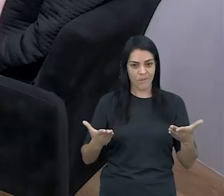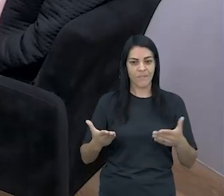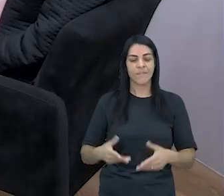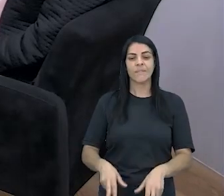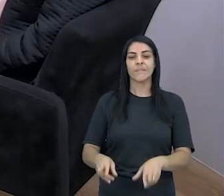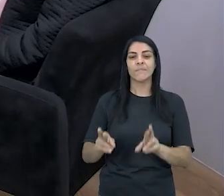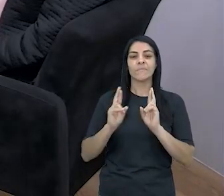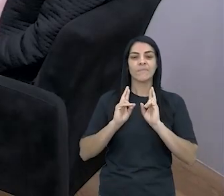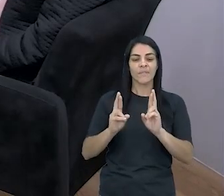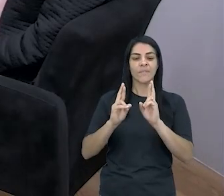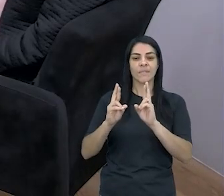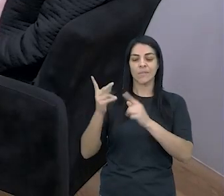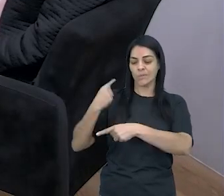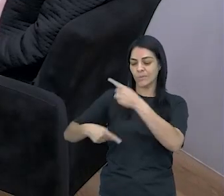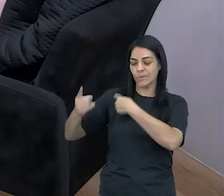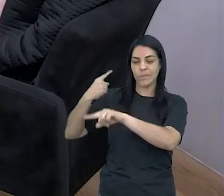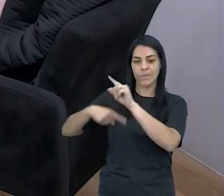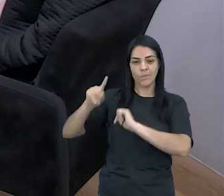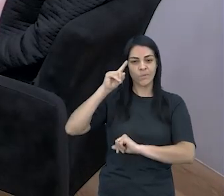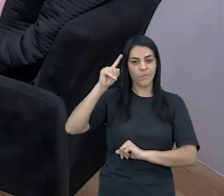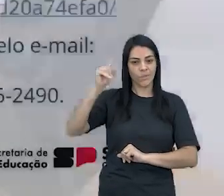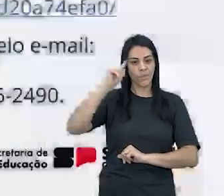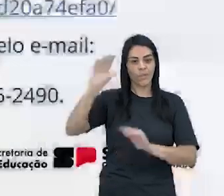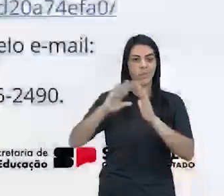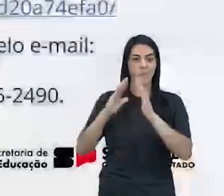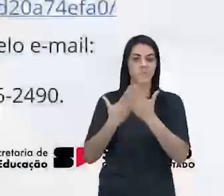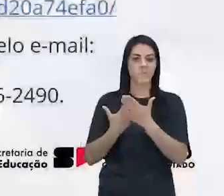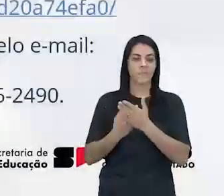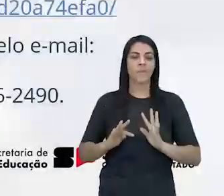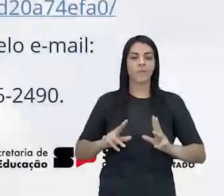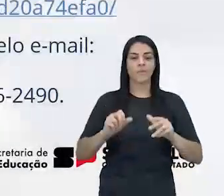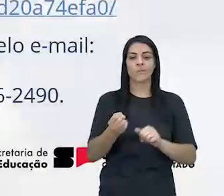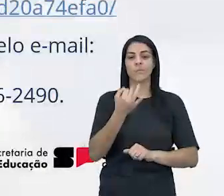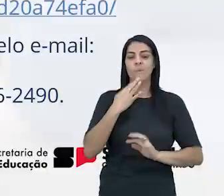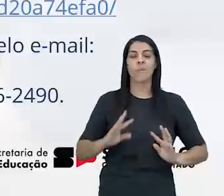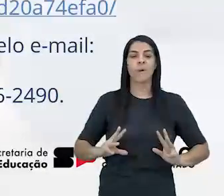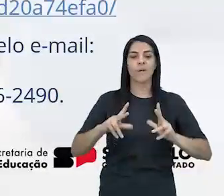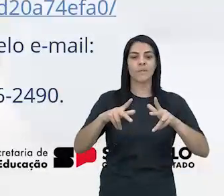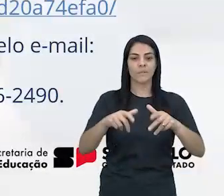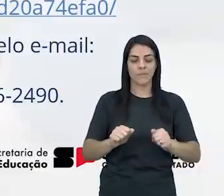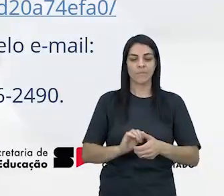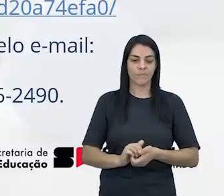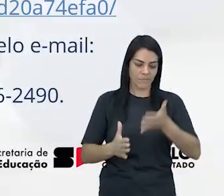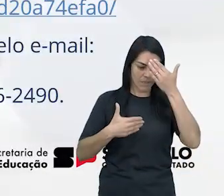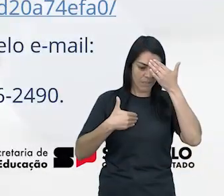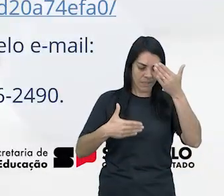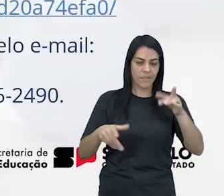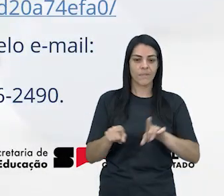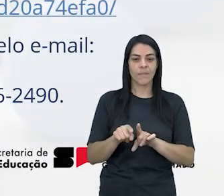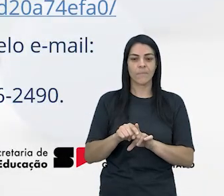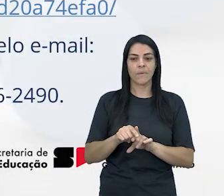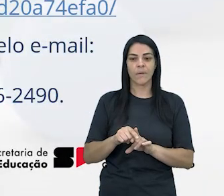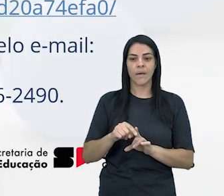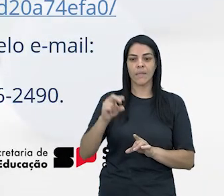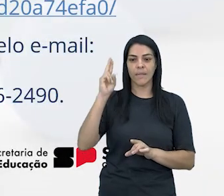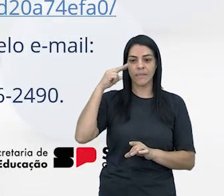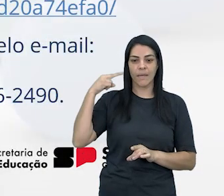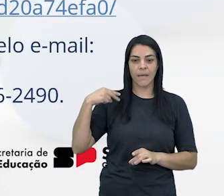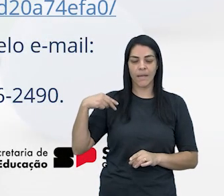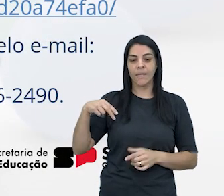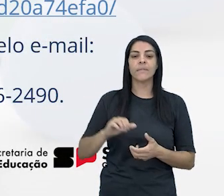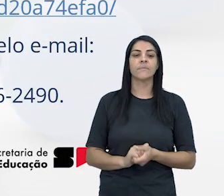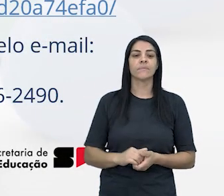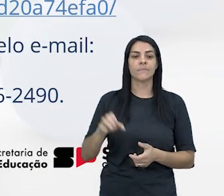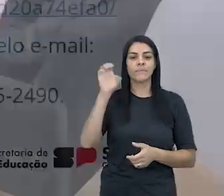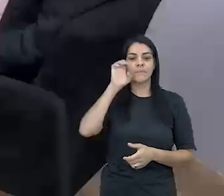sucesso aí no dia a dia nas unidades escolares. Tudo de bom a todos. Um agradecimento também à Natália e a Elisângela,